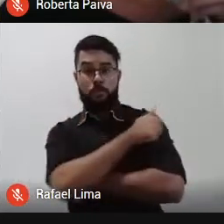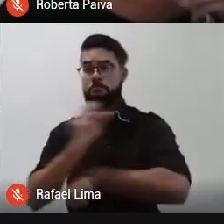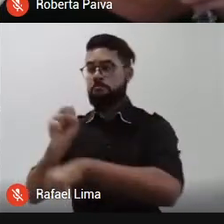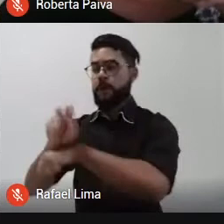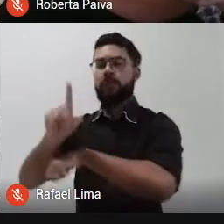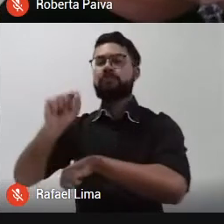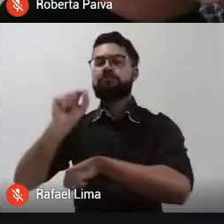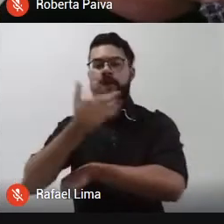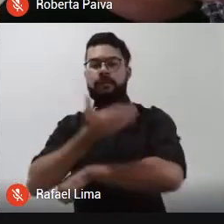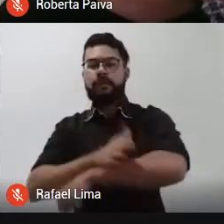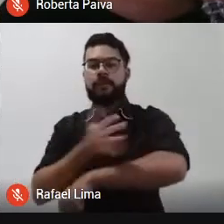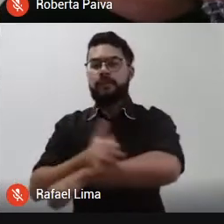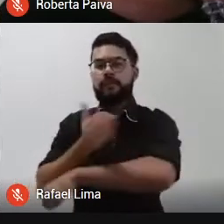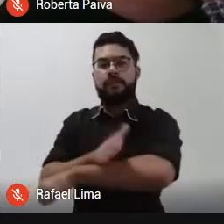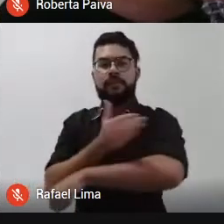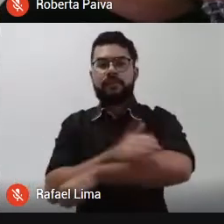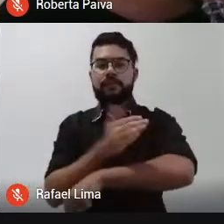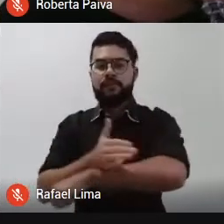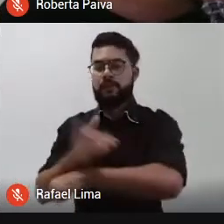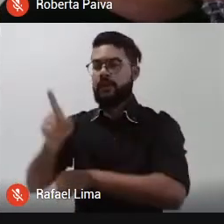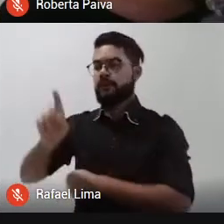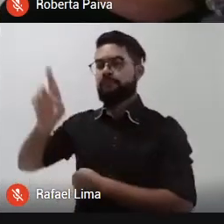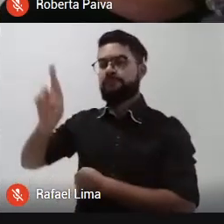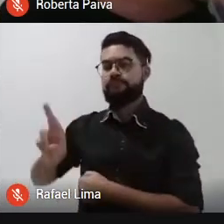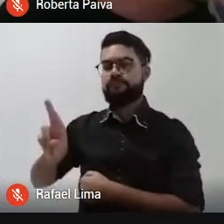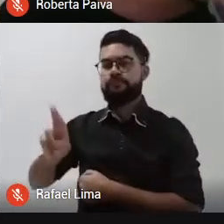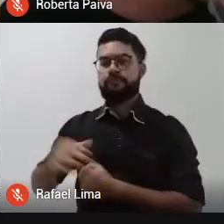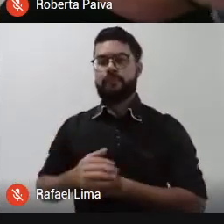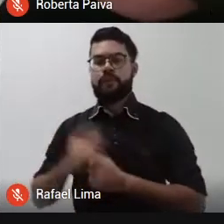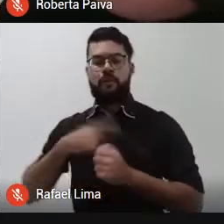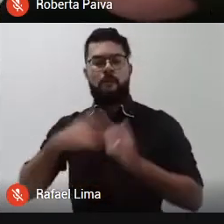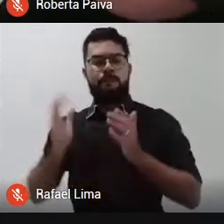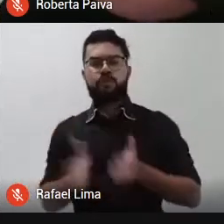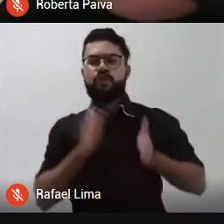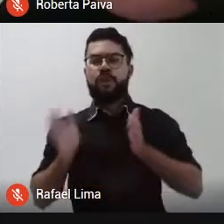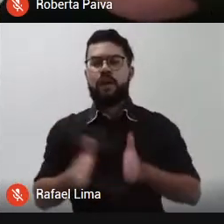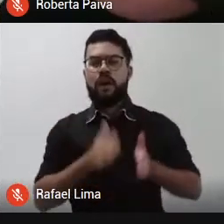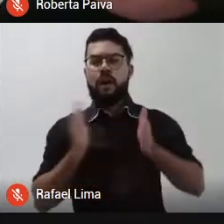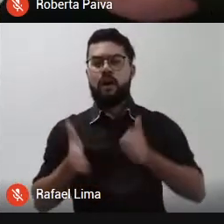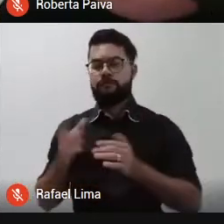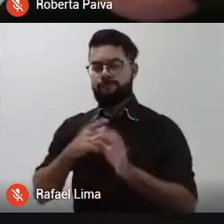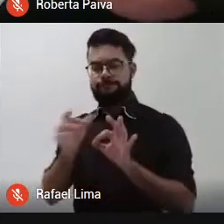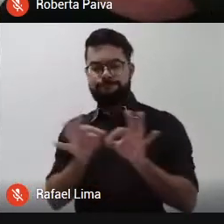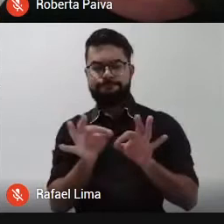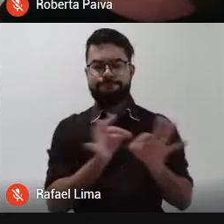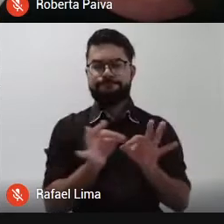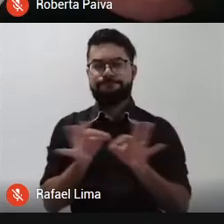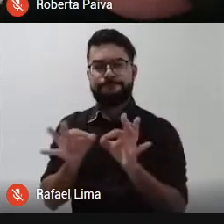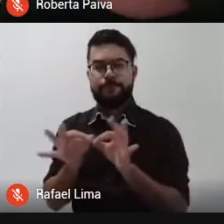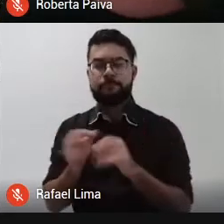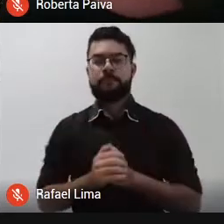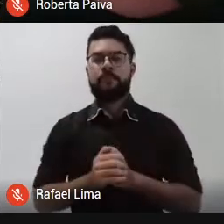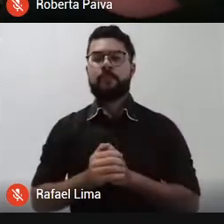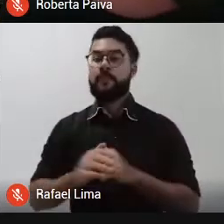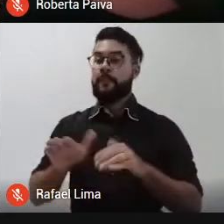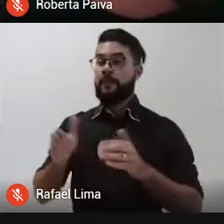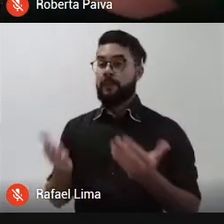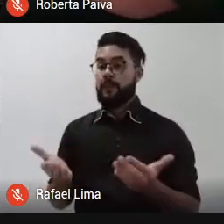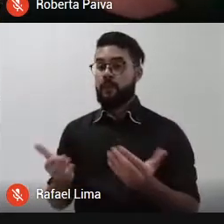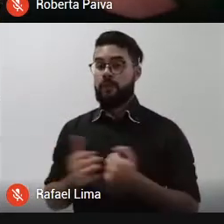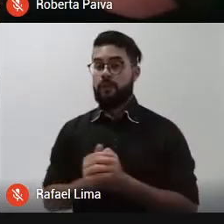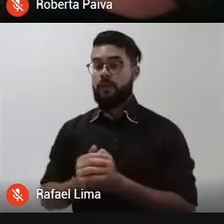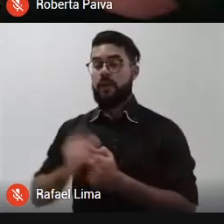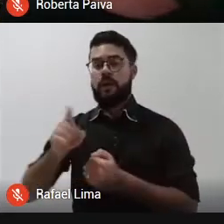pela Gabster, que é uma dos representantes do SketchUp na produção de componentes, né? Então, assim, são